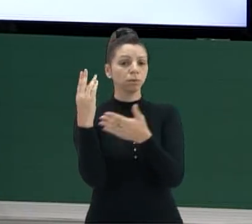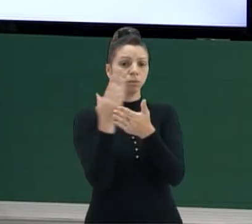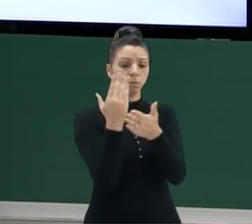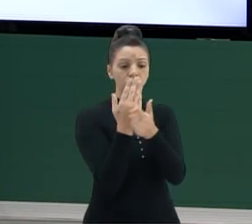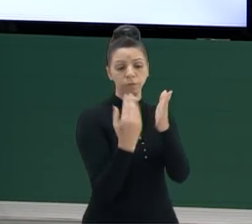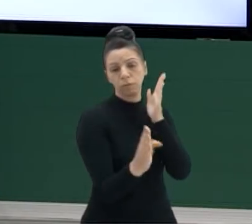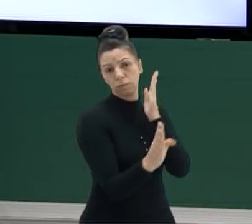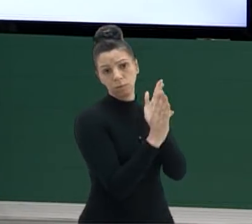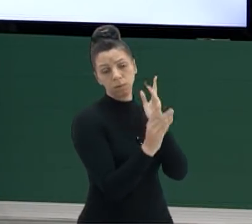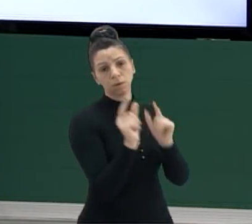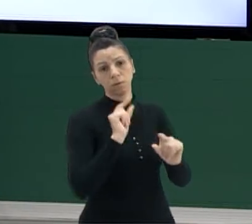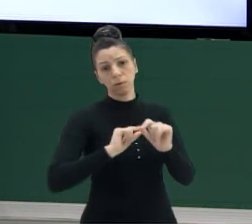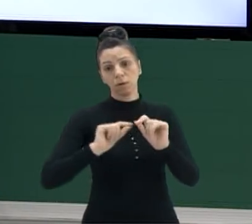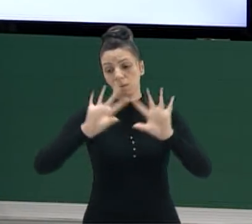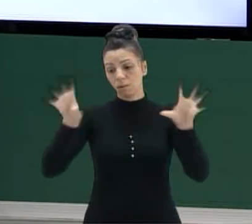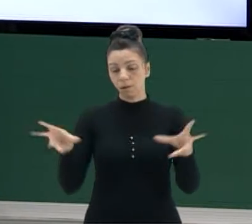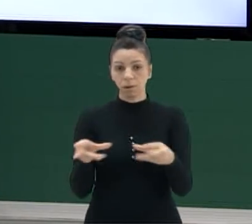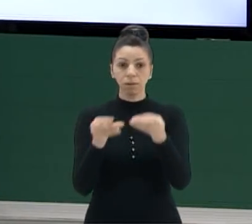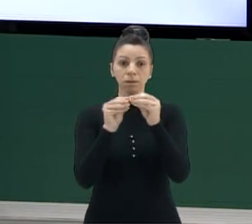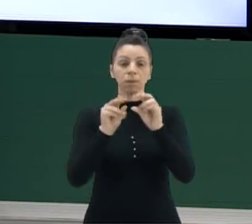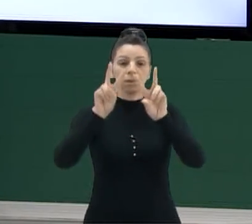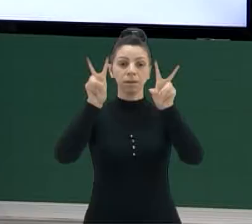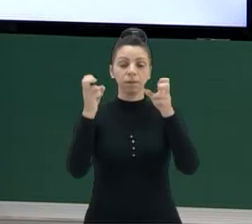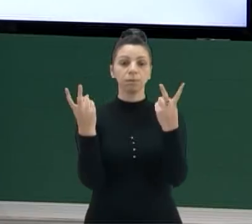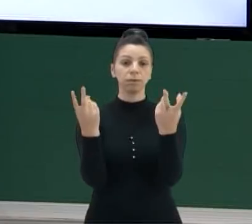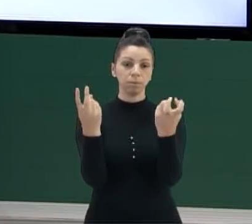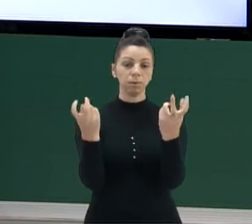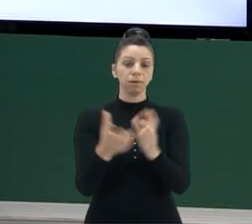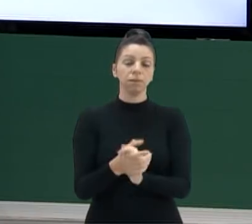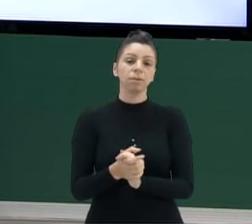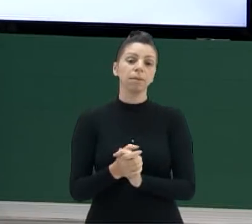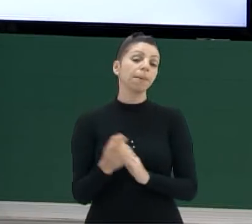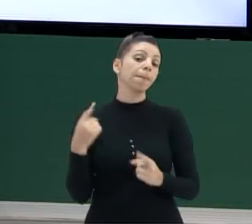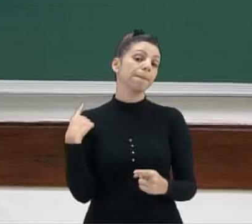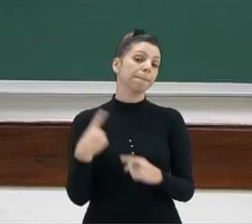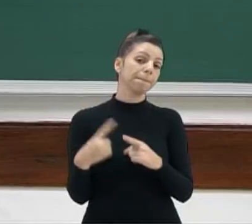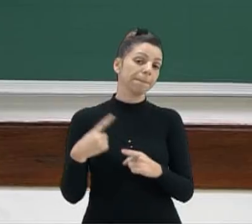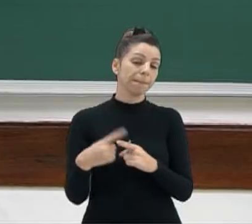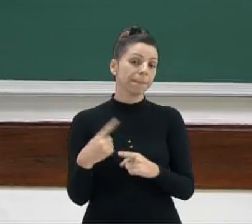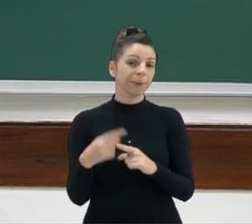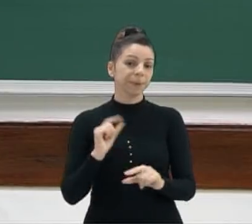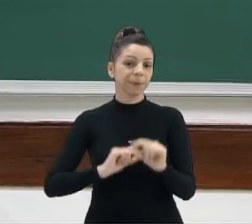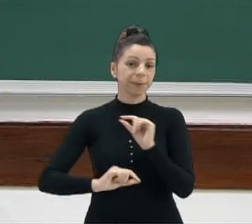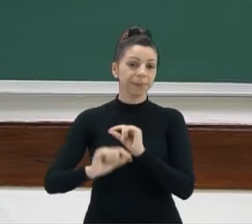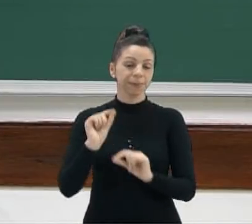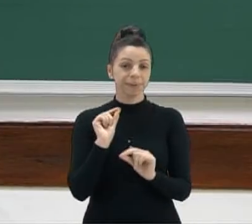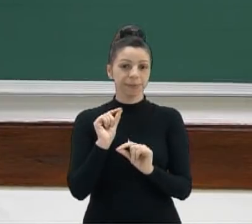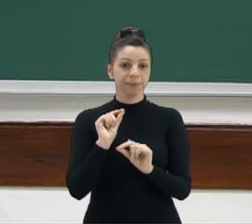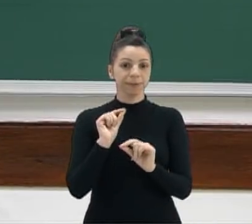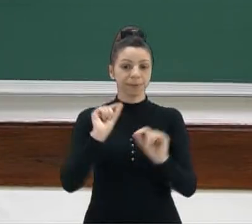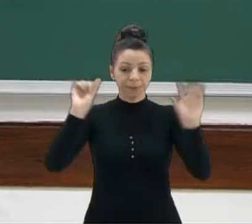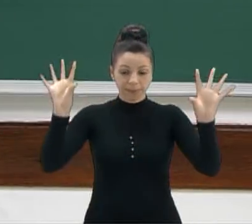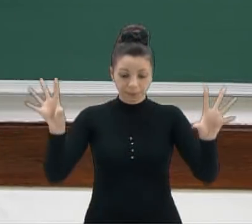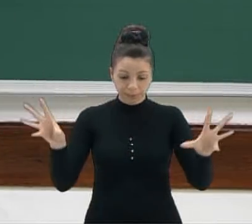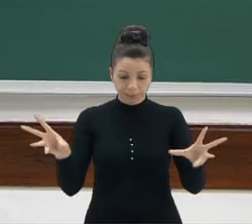podem encontrar como redução de termos semelhantes. Ou seja, eu vou pegar e vou agrupar os números, as